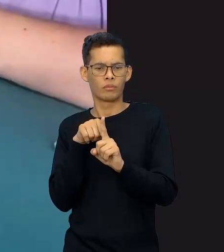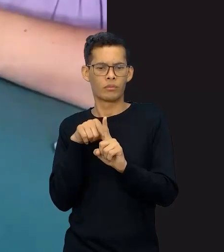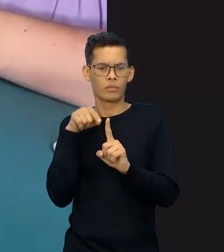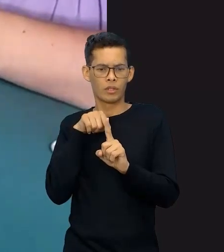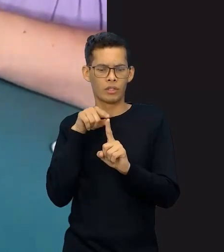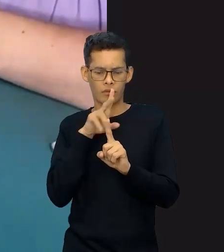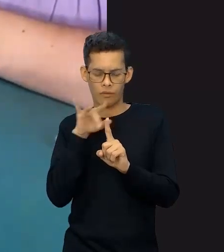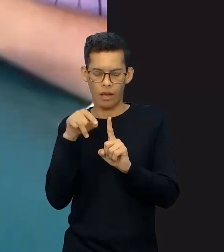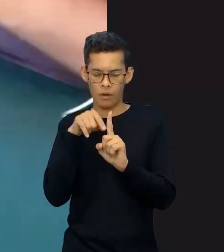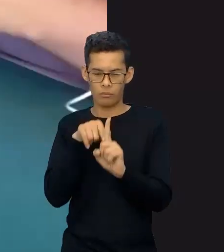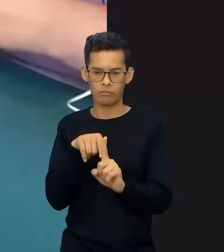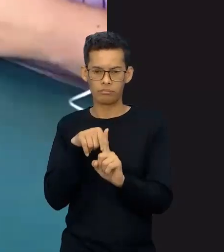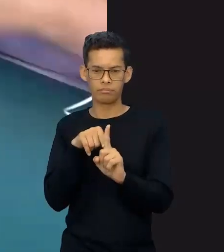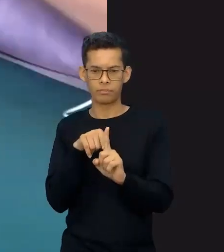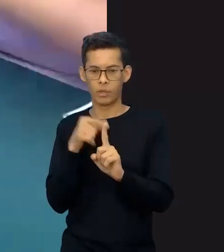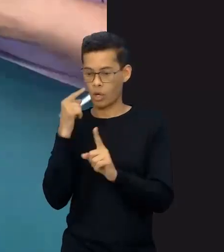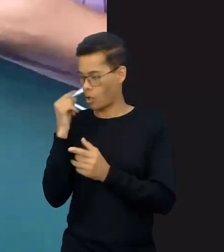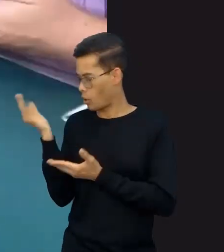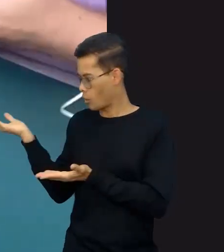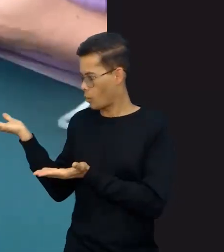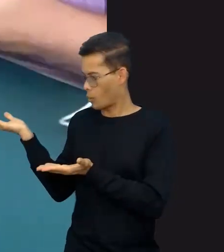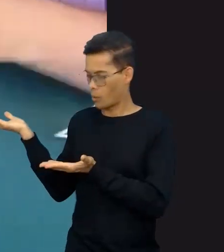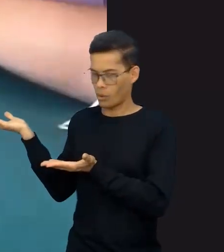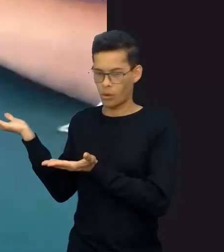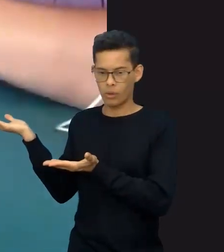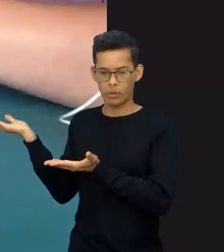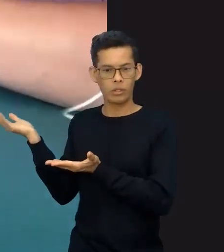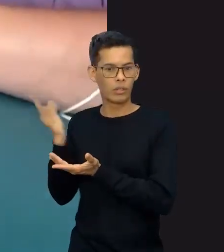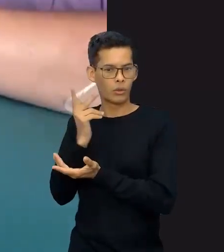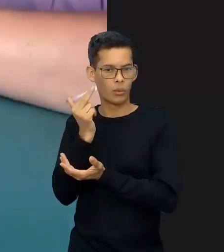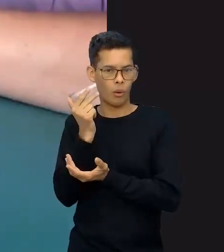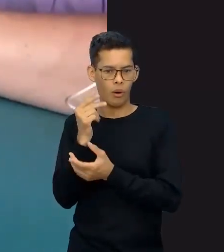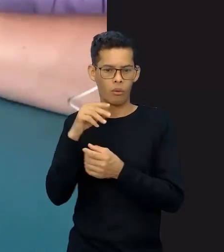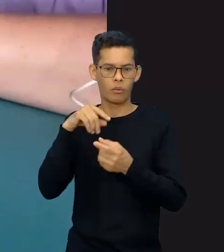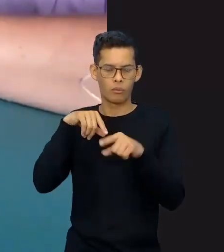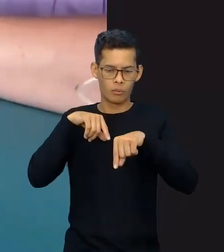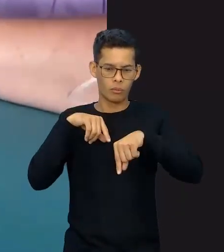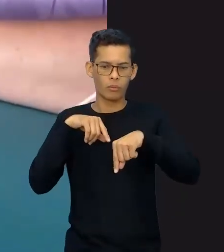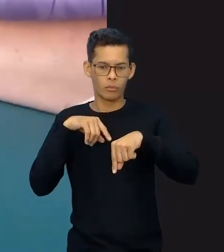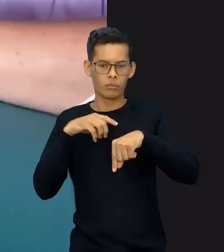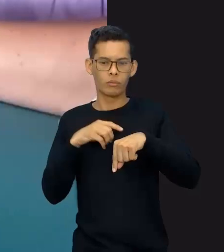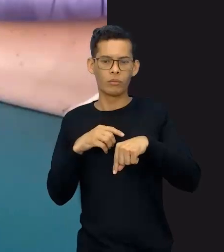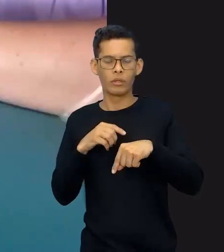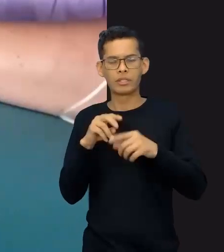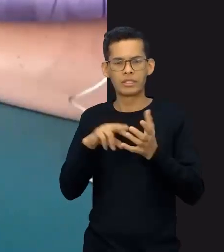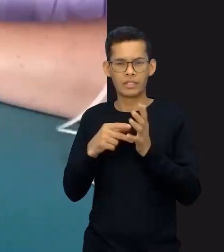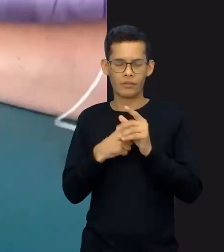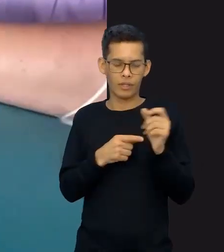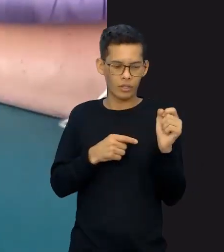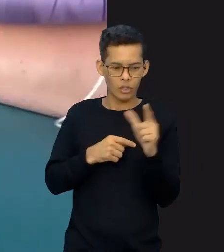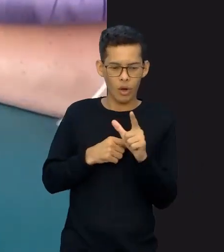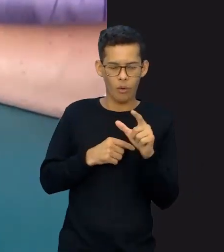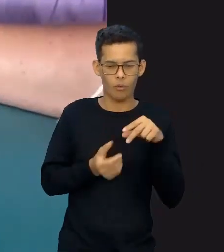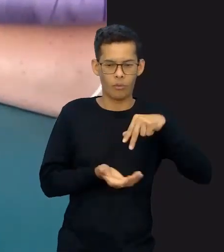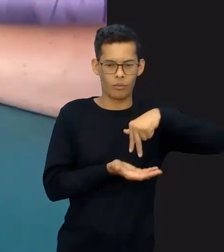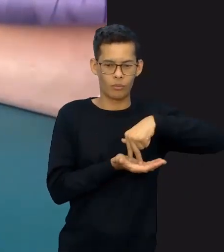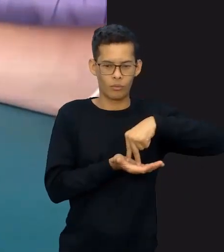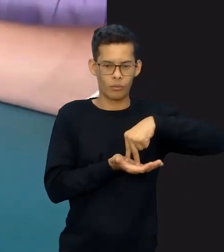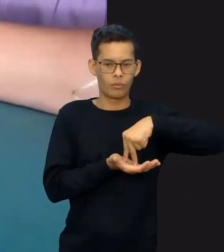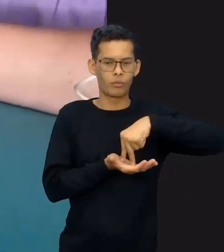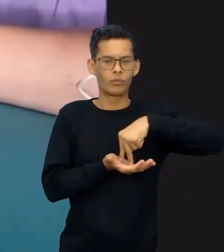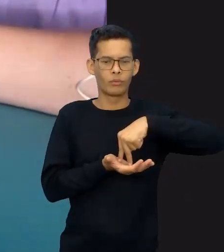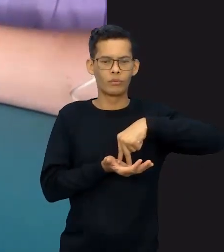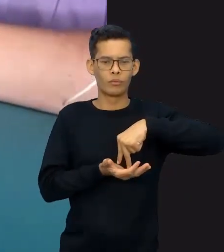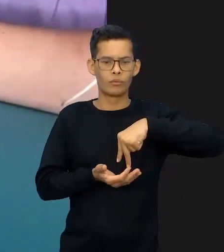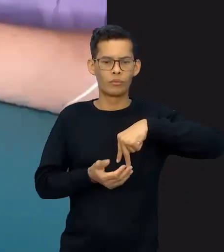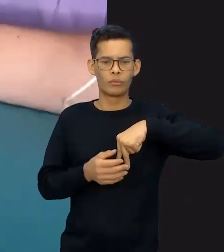no centro desse nosso sistema solar, que é o nosso aluno Sol mesmo, tá? E a